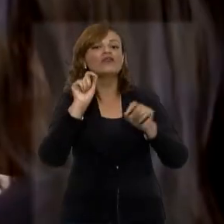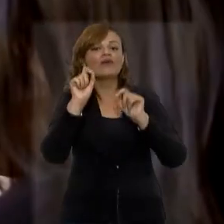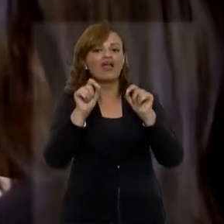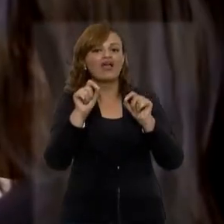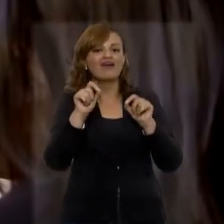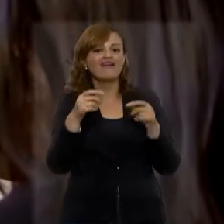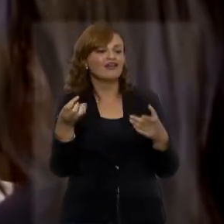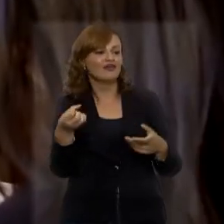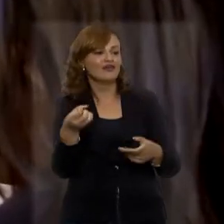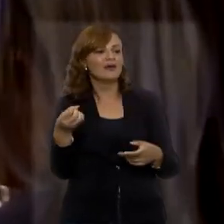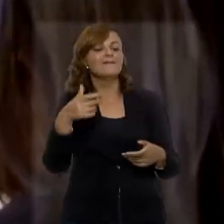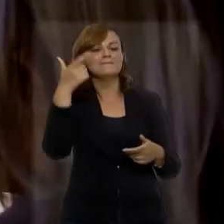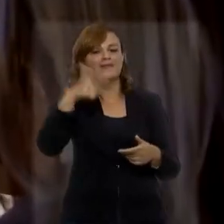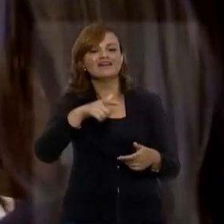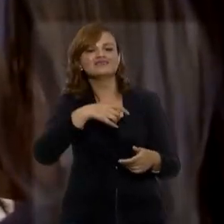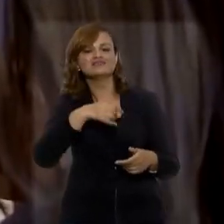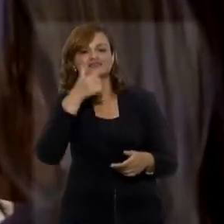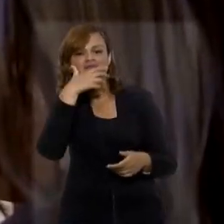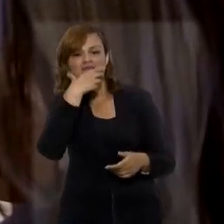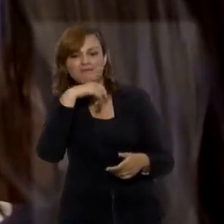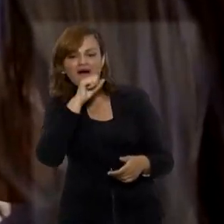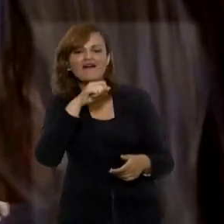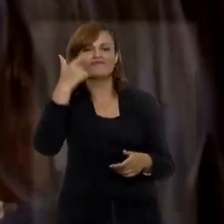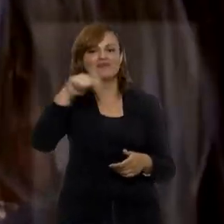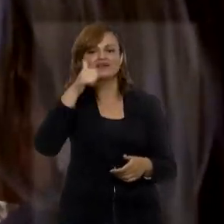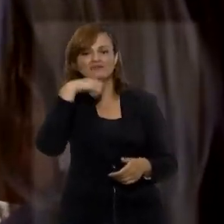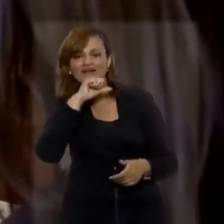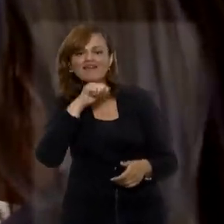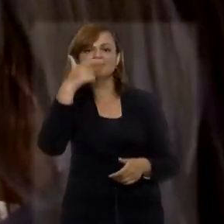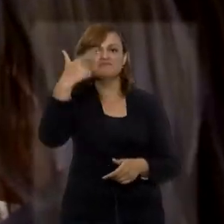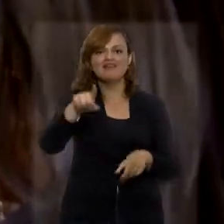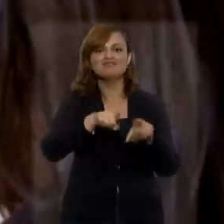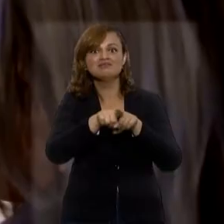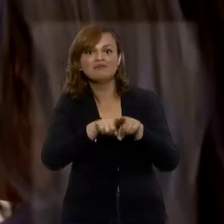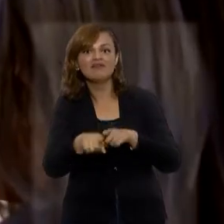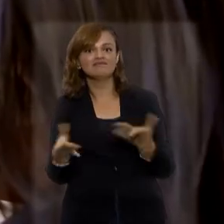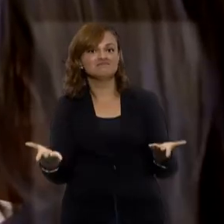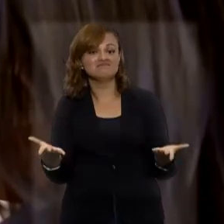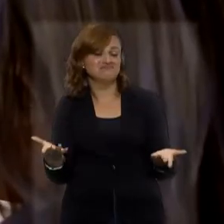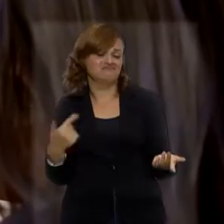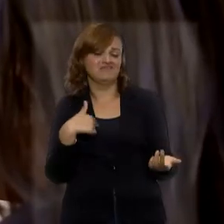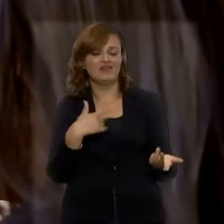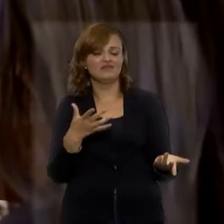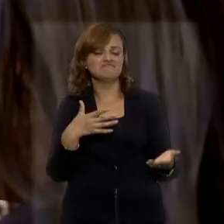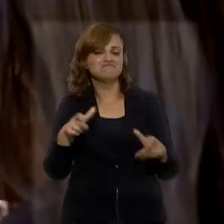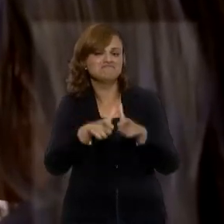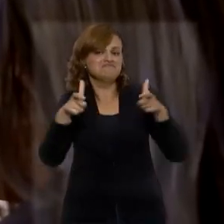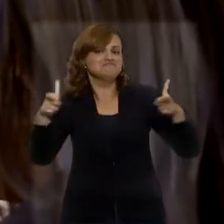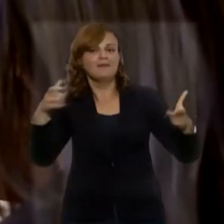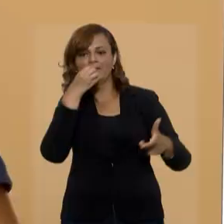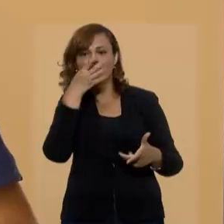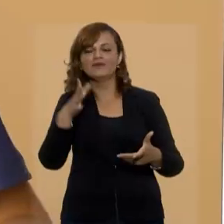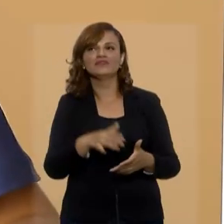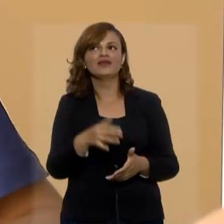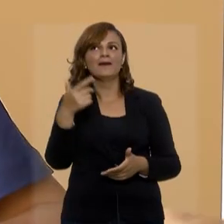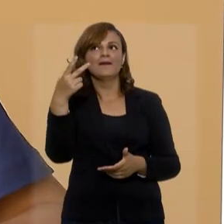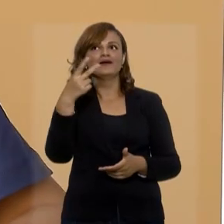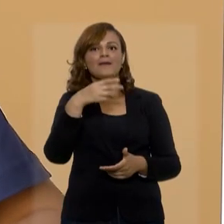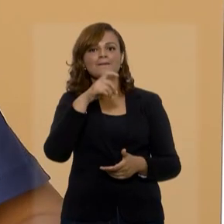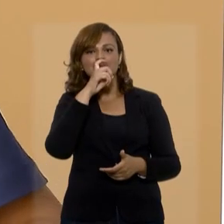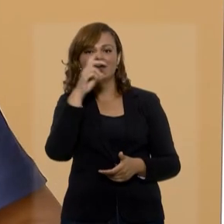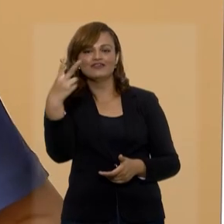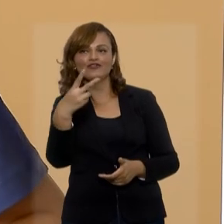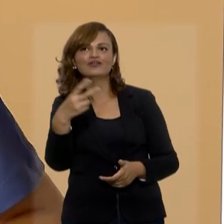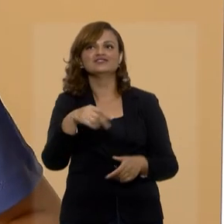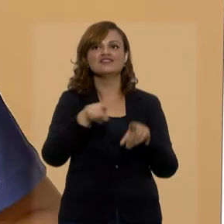Eu ganhei mais um pai, eu vou ganhar mais uma mãe agora, ganhei mais um irmão. Para mim, quanto mais, melhor. Mais dois